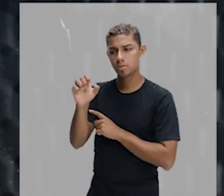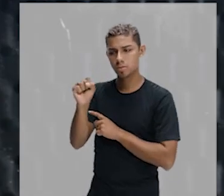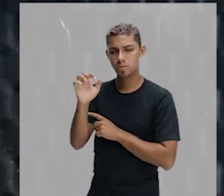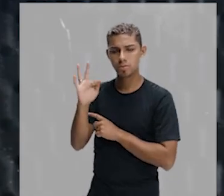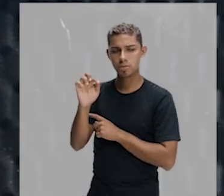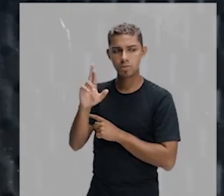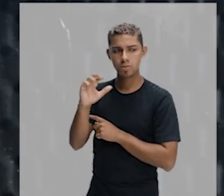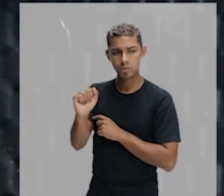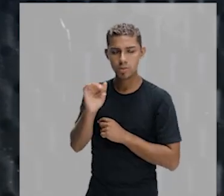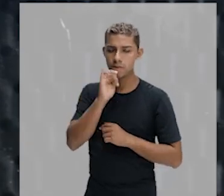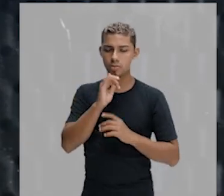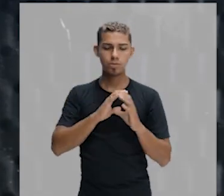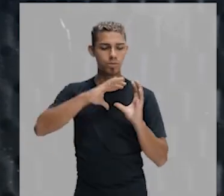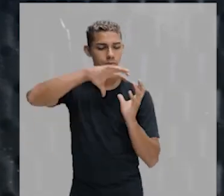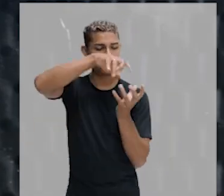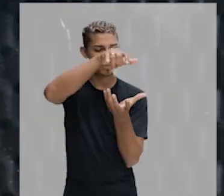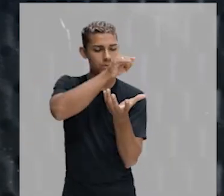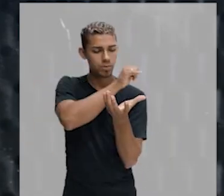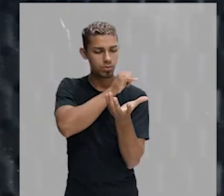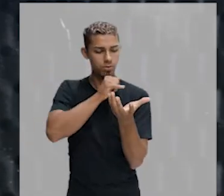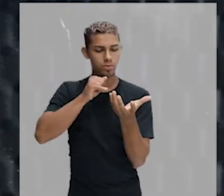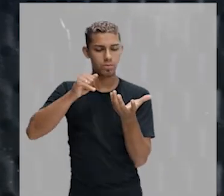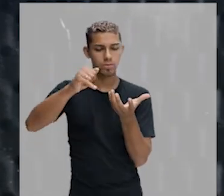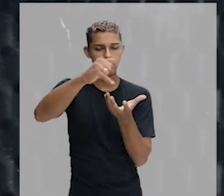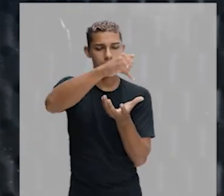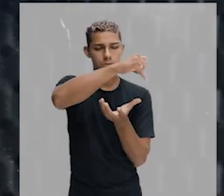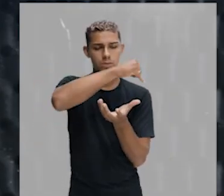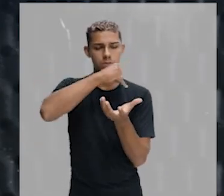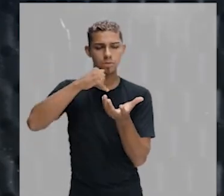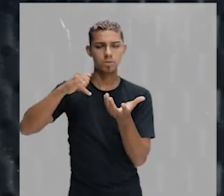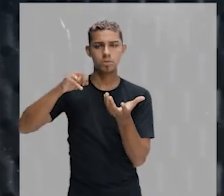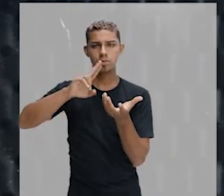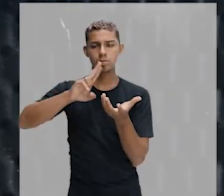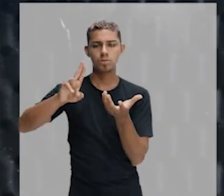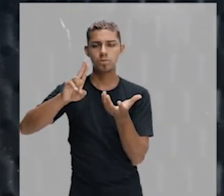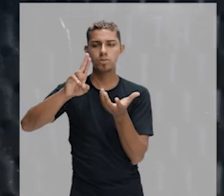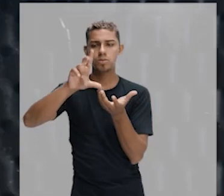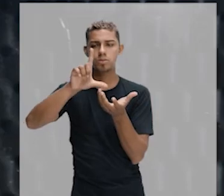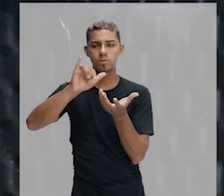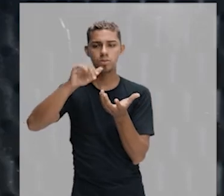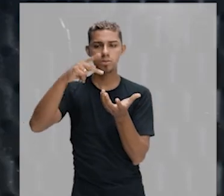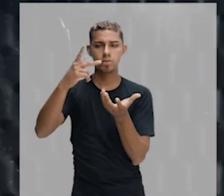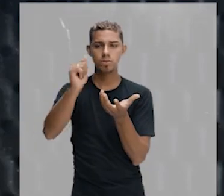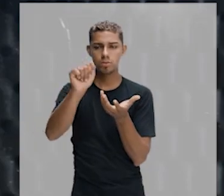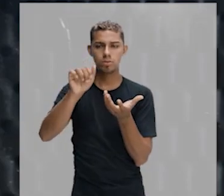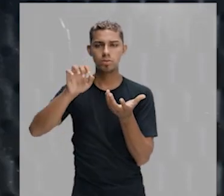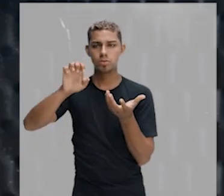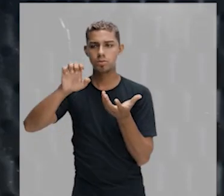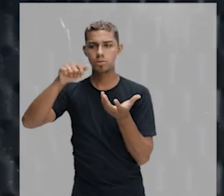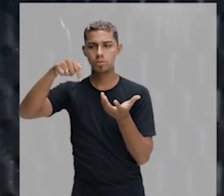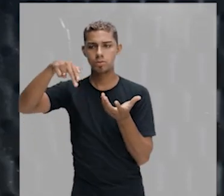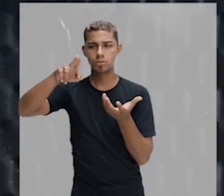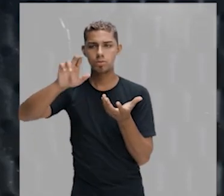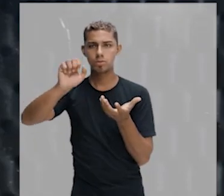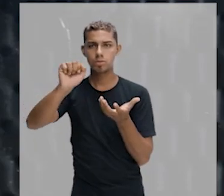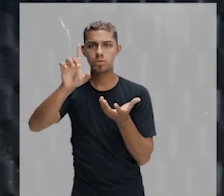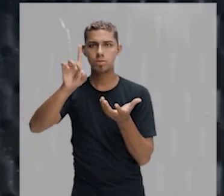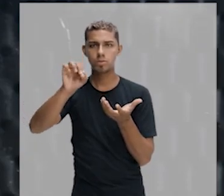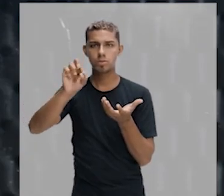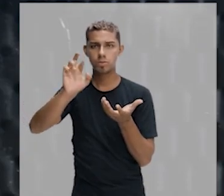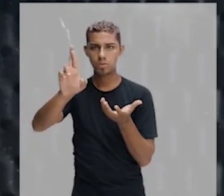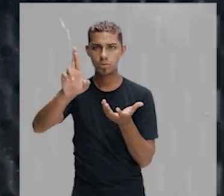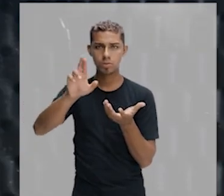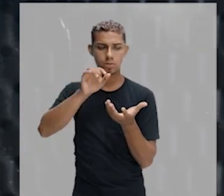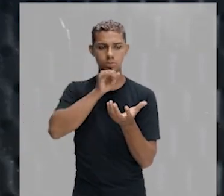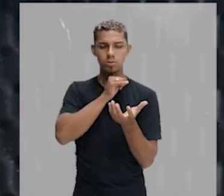por exemplo, na linha do Equador, ele imita certinho uma esfera, né? Isso é parte dessa esfera, ele faz um movimento ali no zênite, né? E